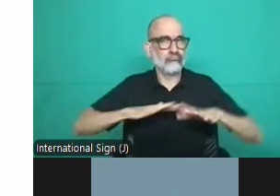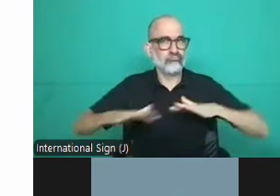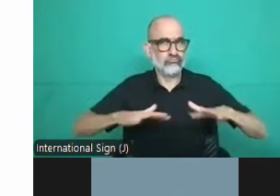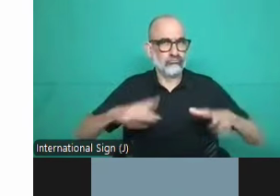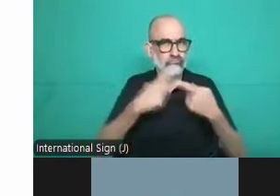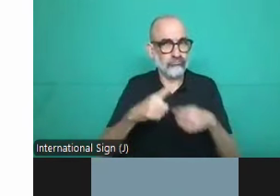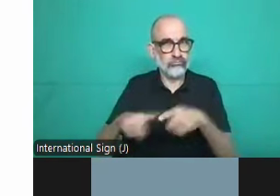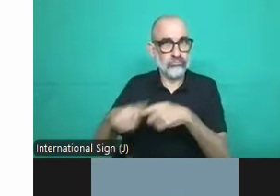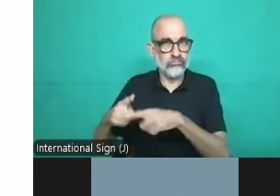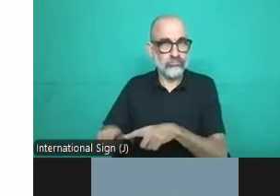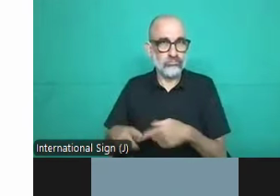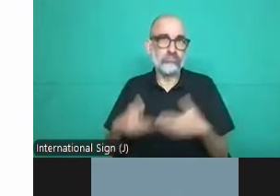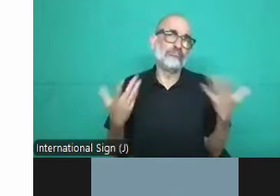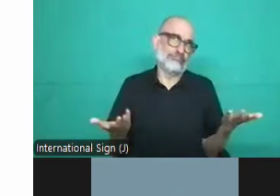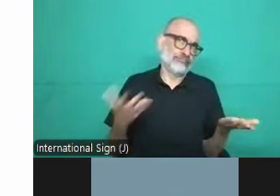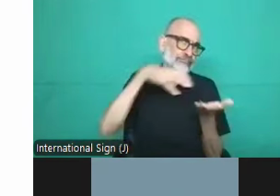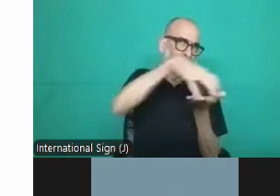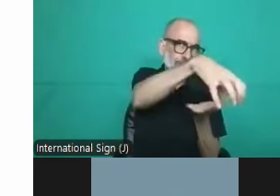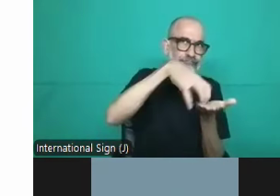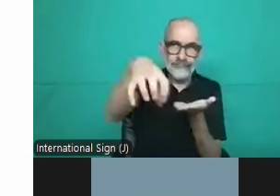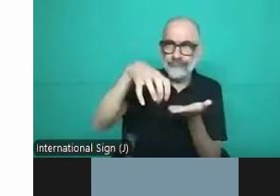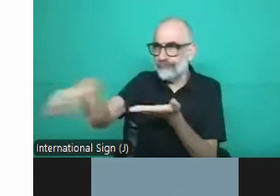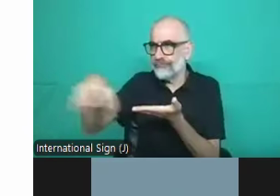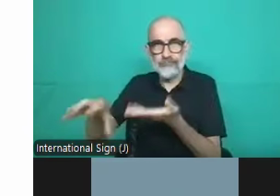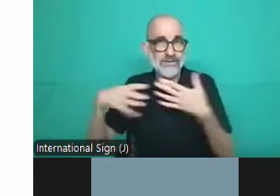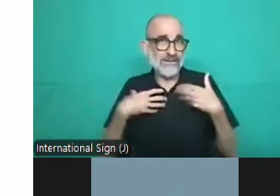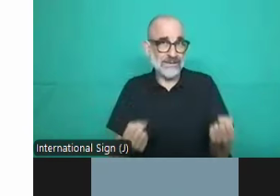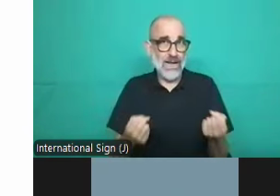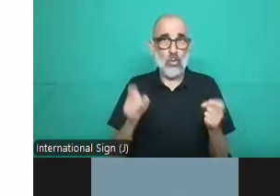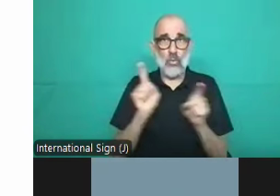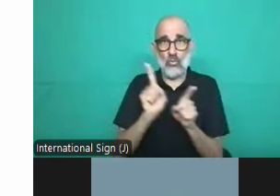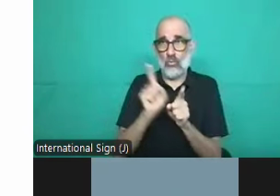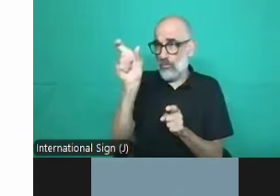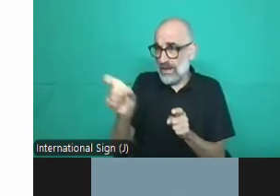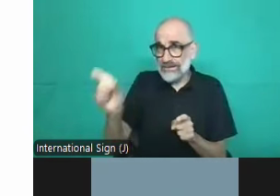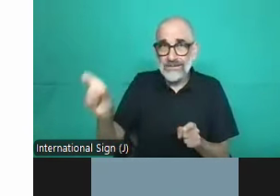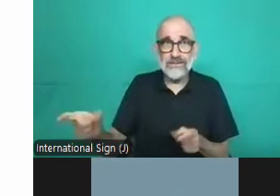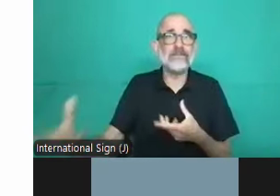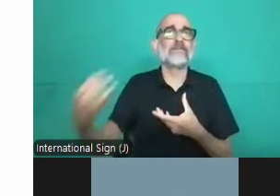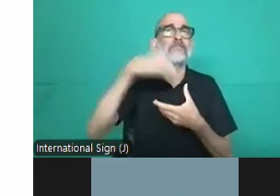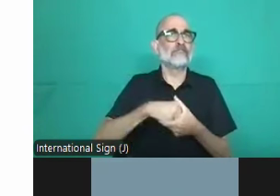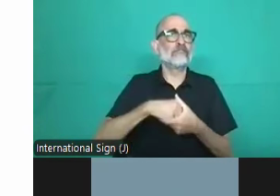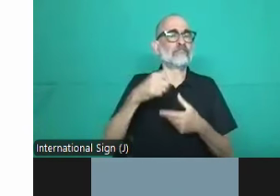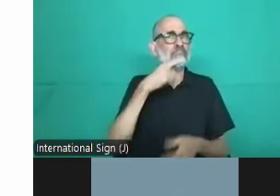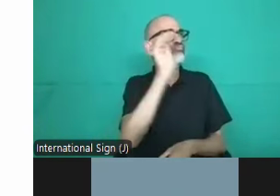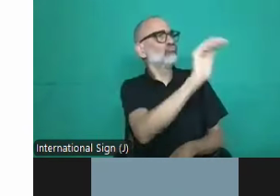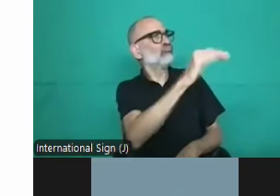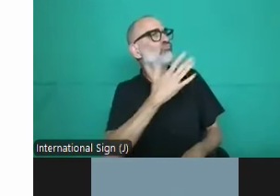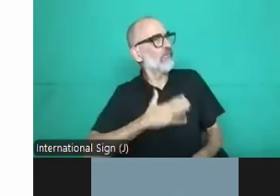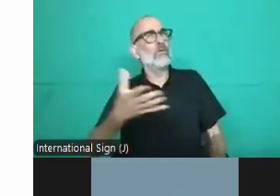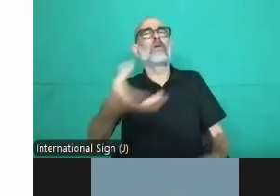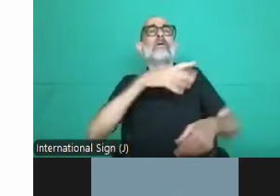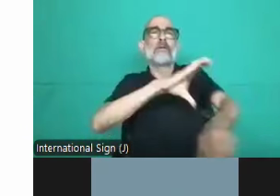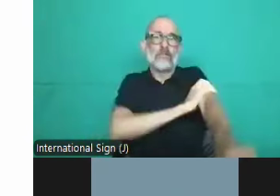Todos os técnicos ou os profissionais de saúde conhecem esse processo. Agora, o